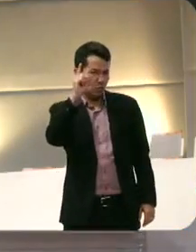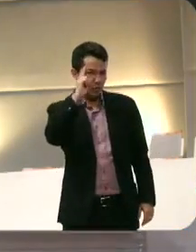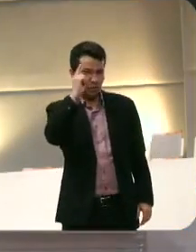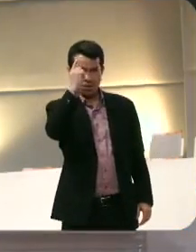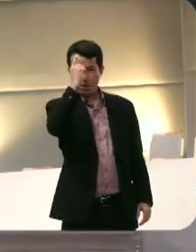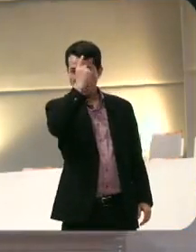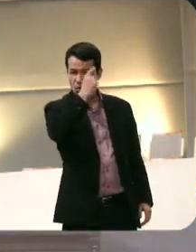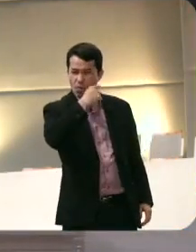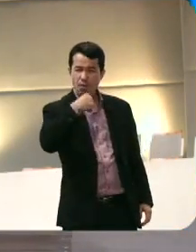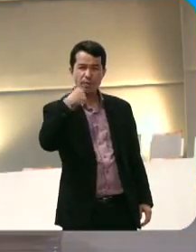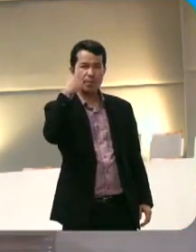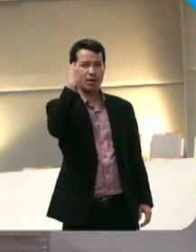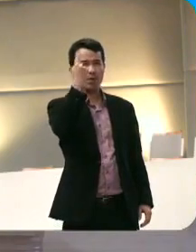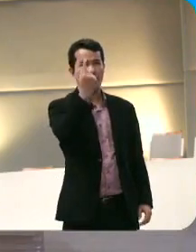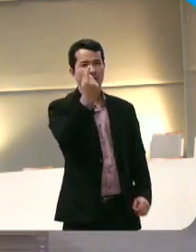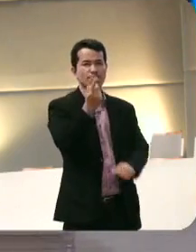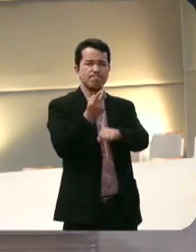dia.